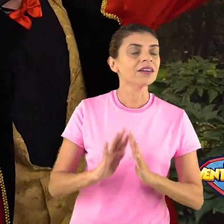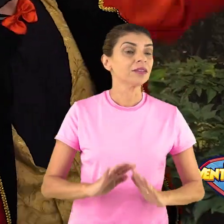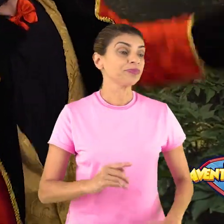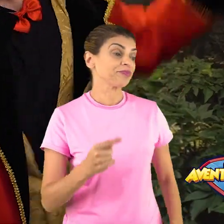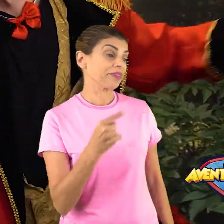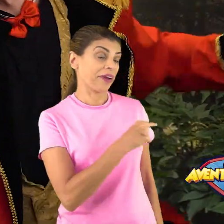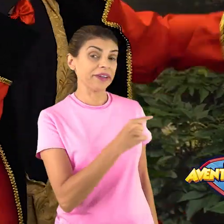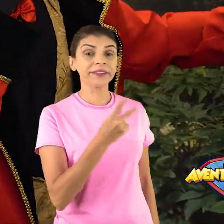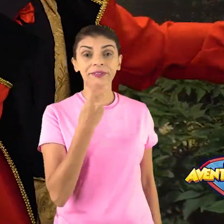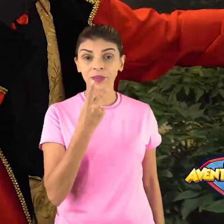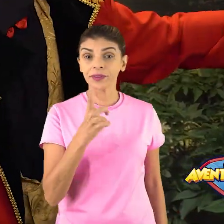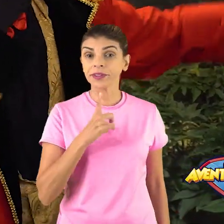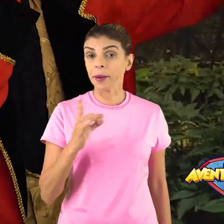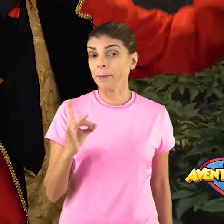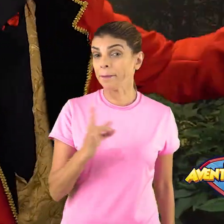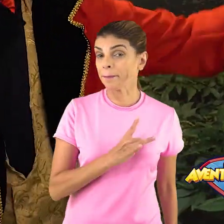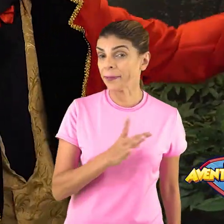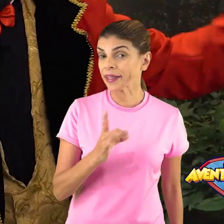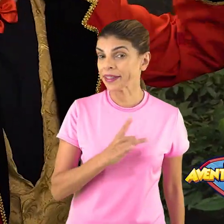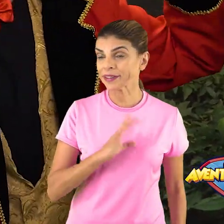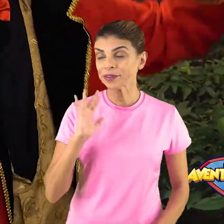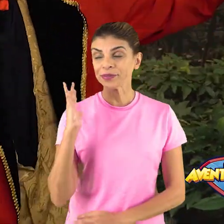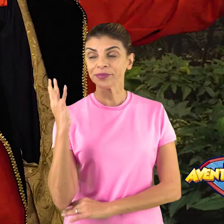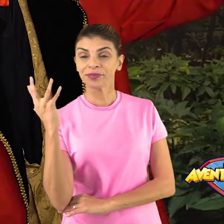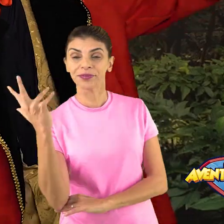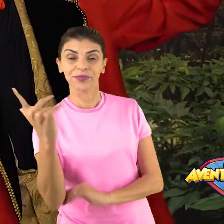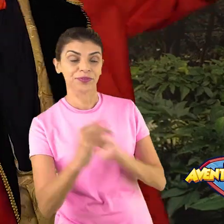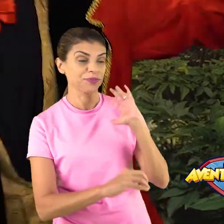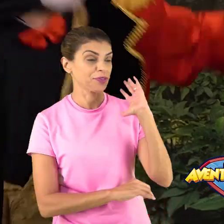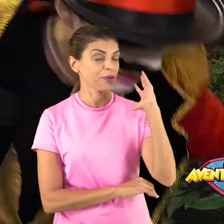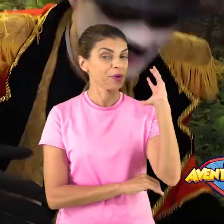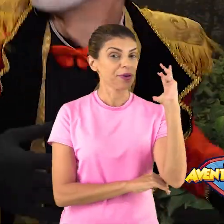Ele disse que tem medo da Floresta do Perigo!